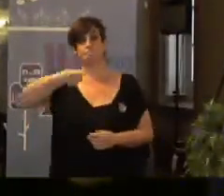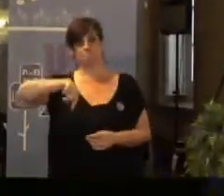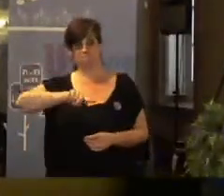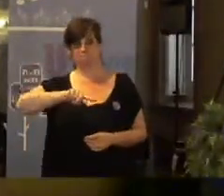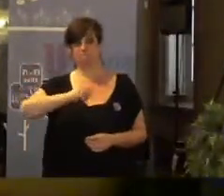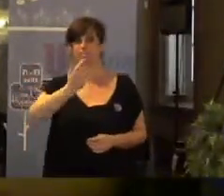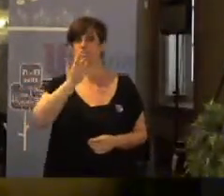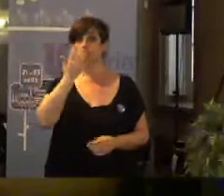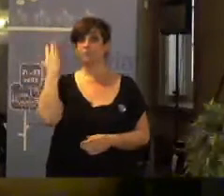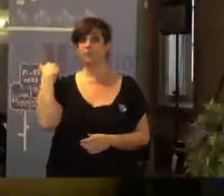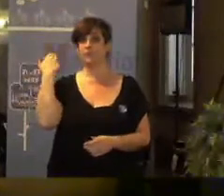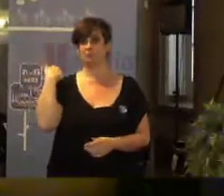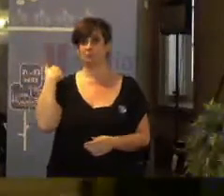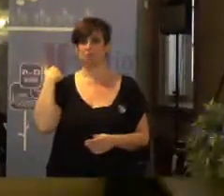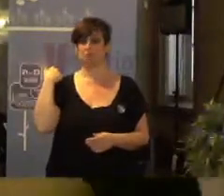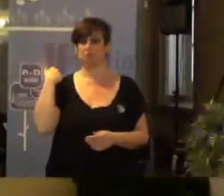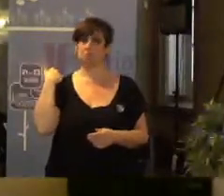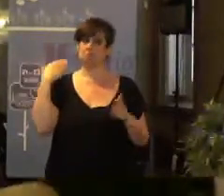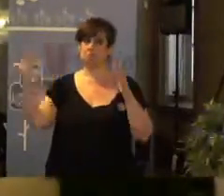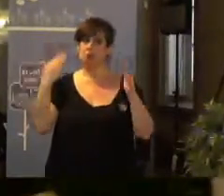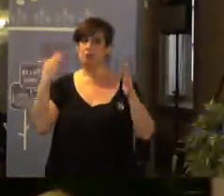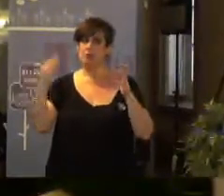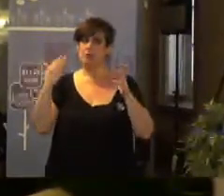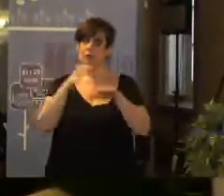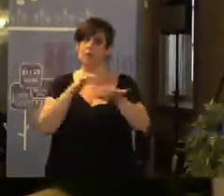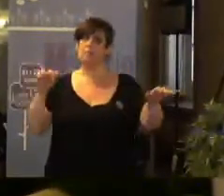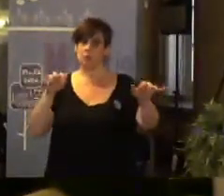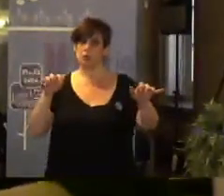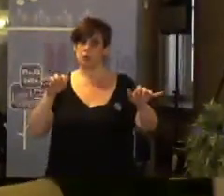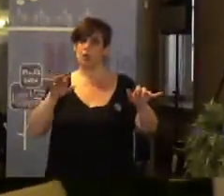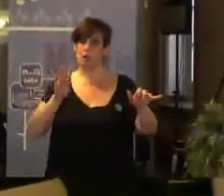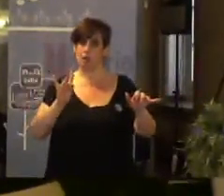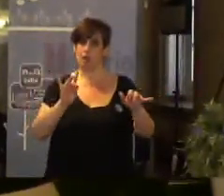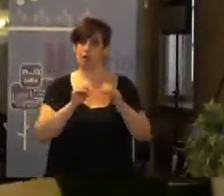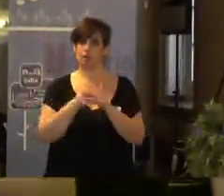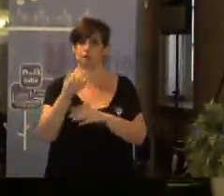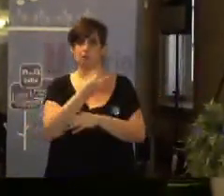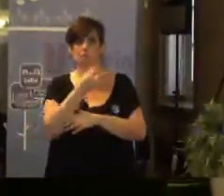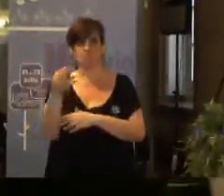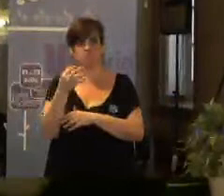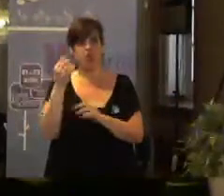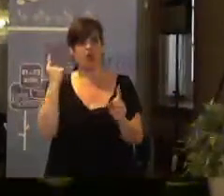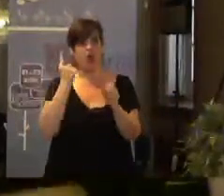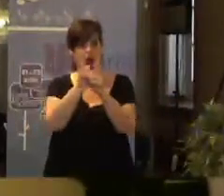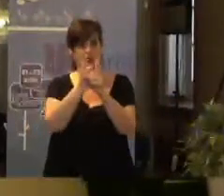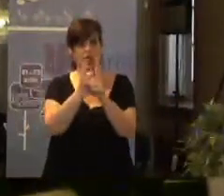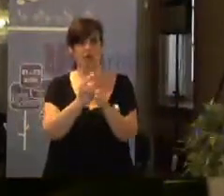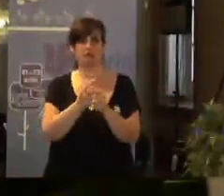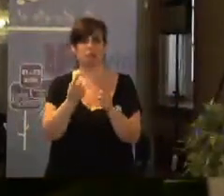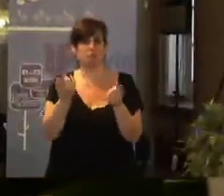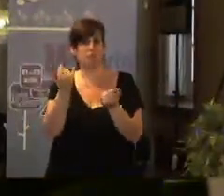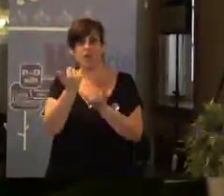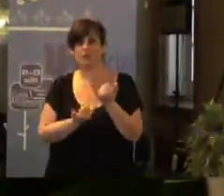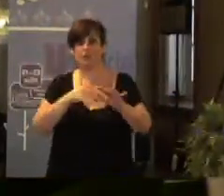de maiorias absolutas, de ataques brutais aos direitos, em que foi os movimentos de rua